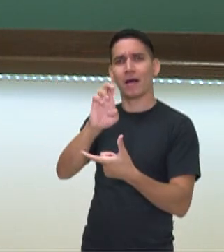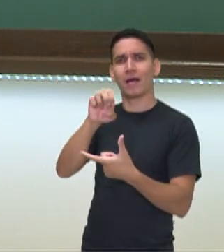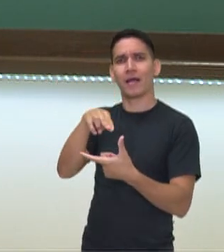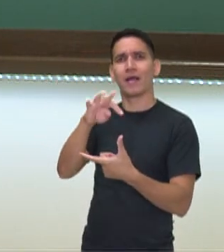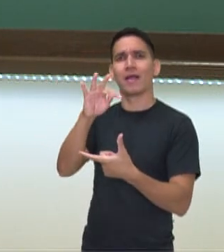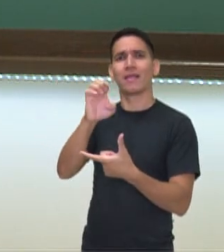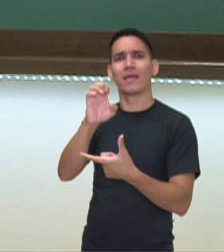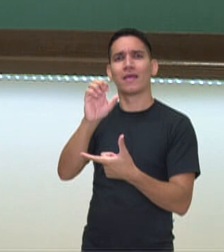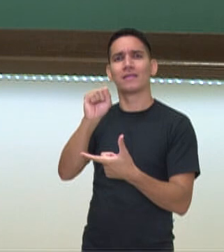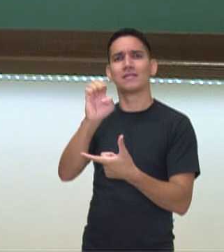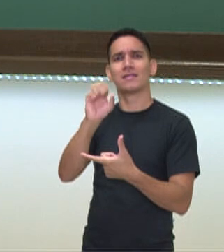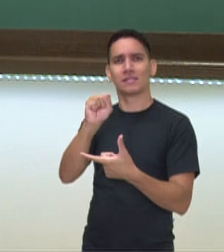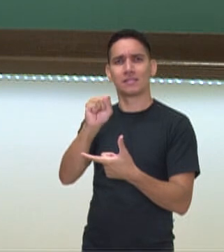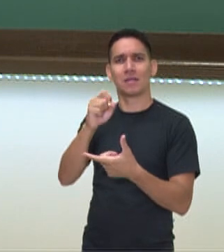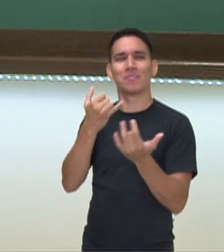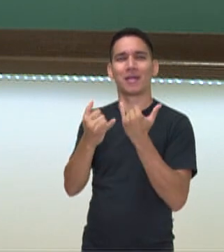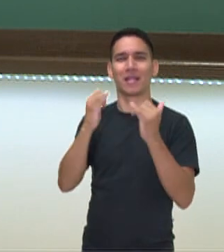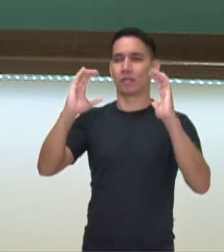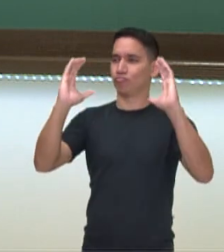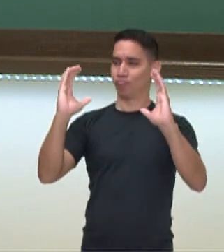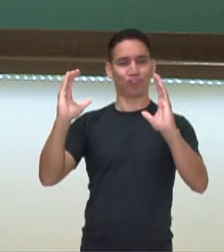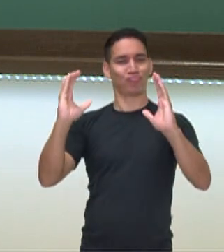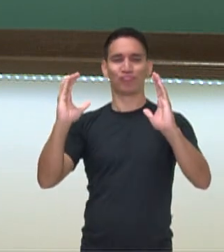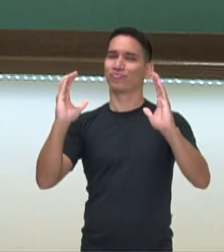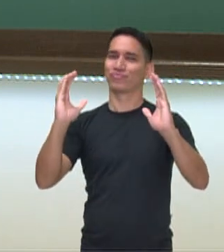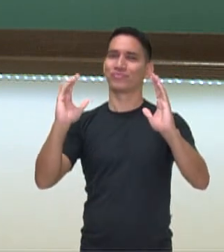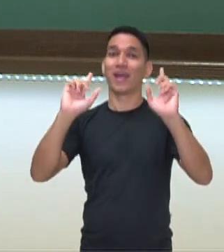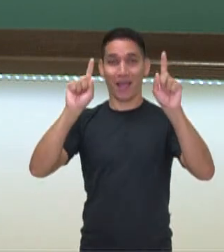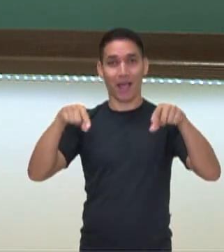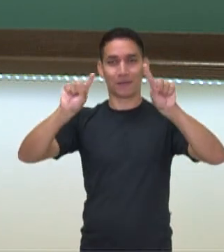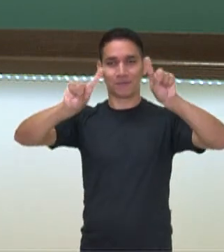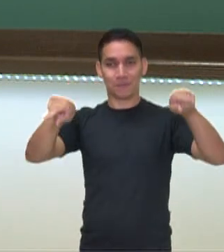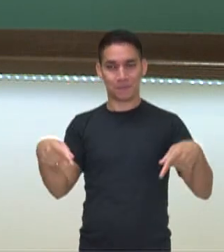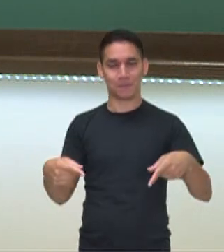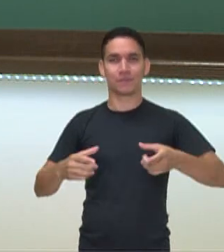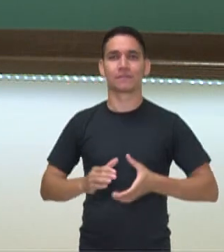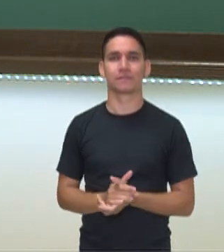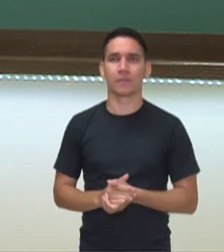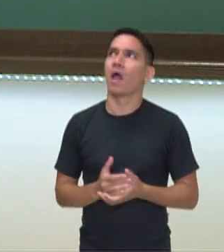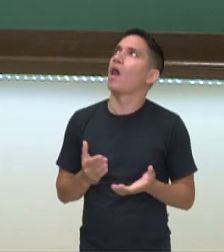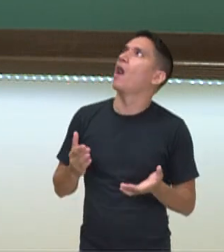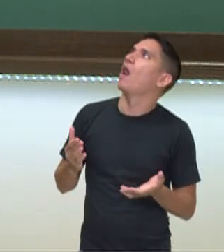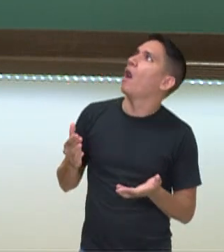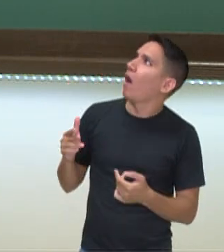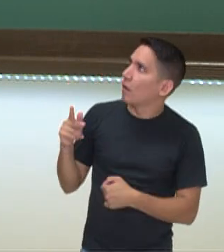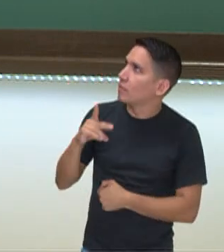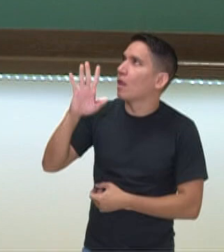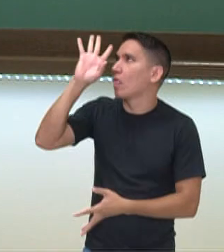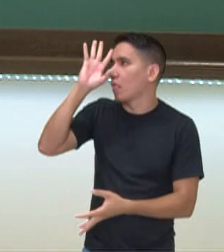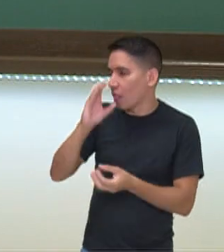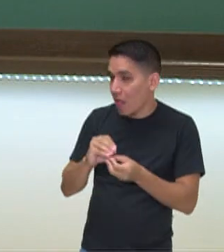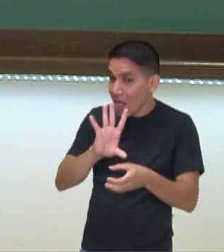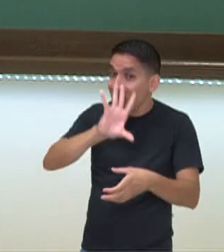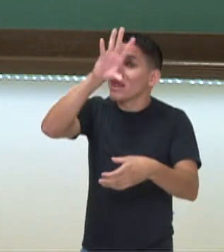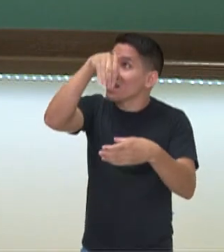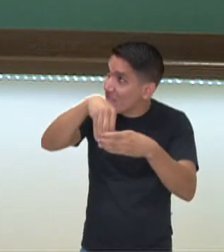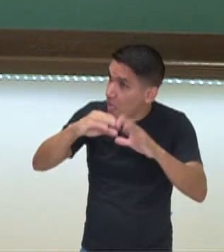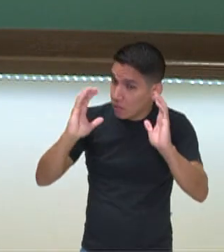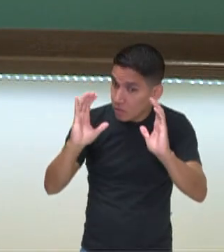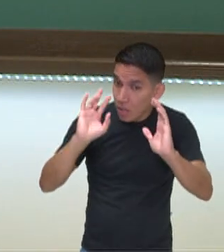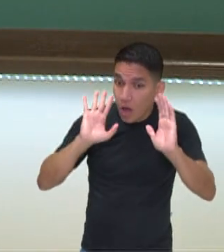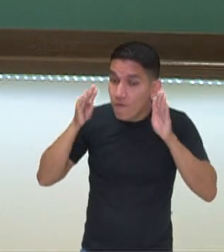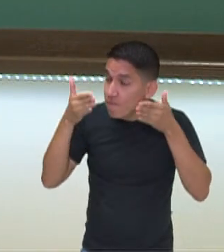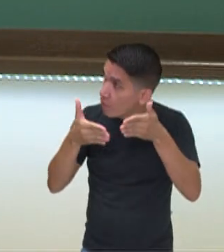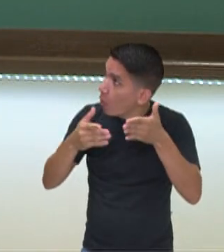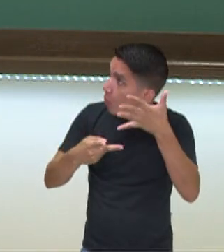ó, certo? São duas voltinhas, então esse é o parênteses. Então, professor, então o que está dentro do parênteses eu tenho que olhar primeiro? Eu